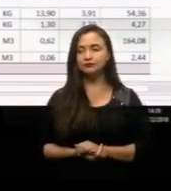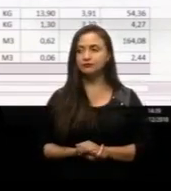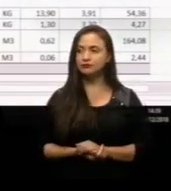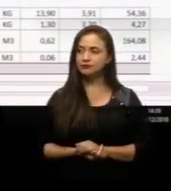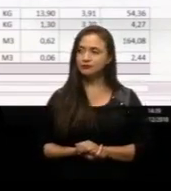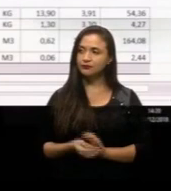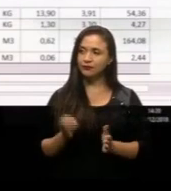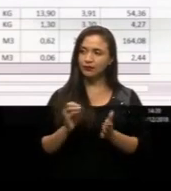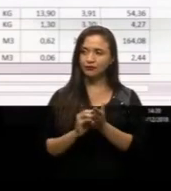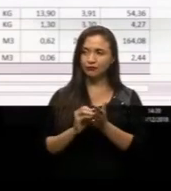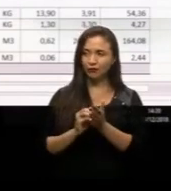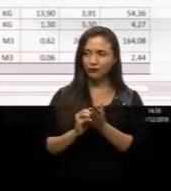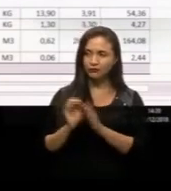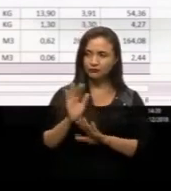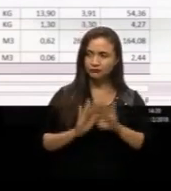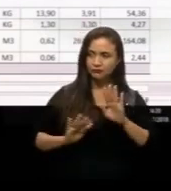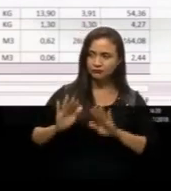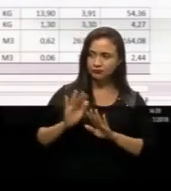ali,